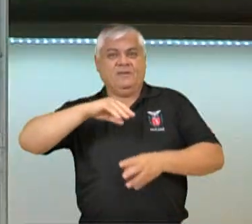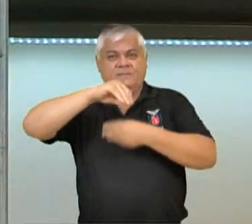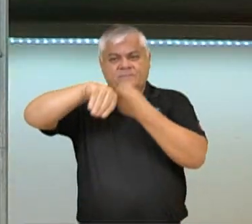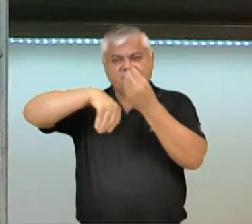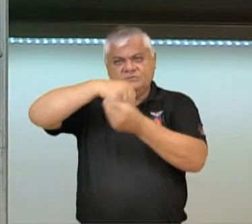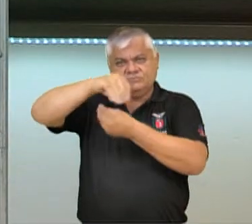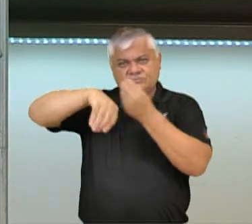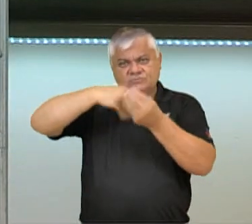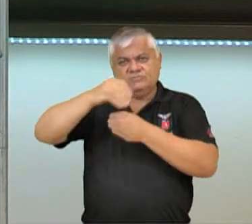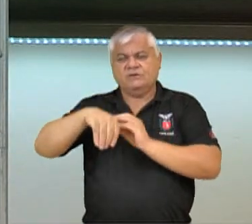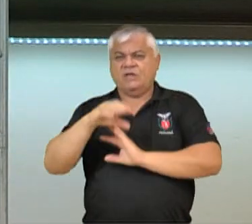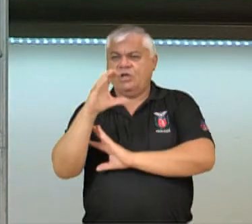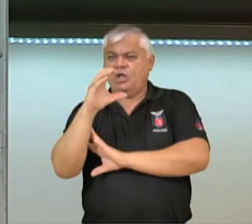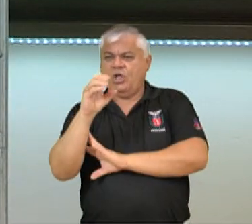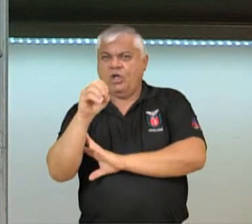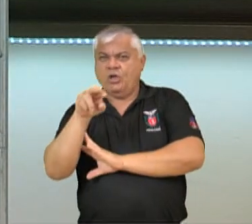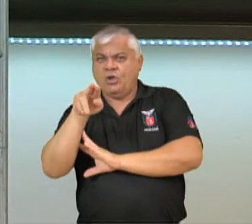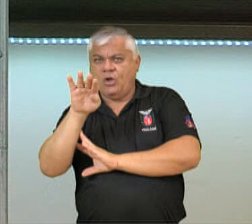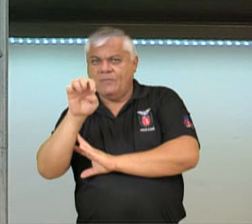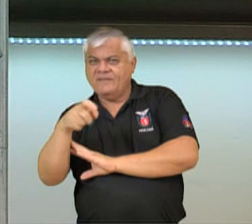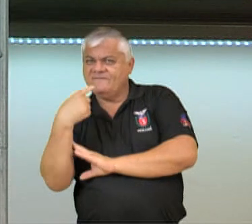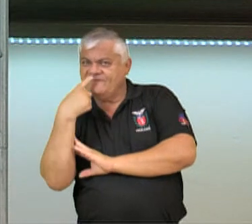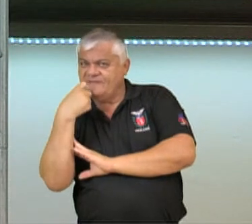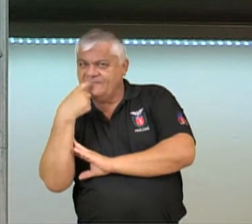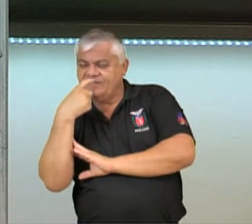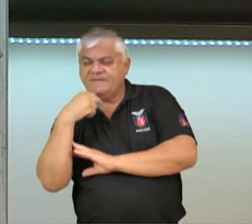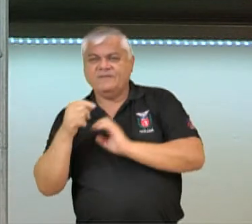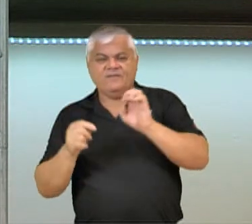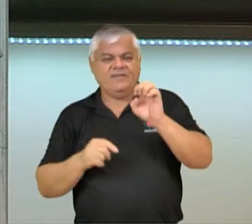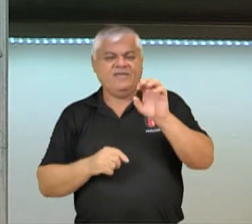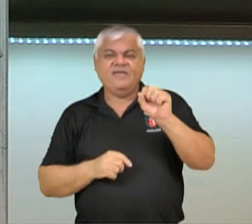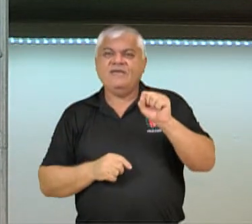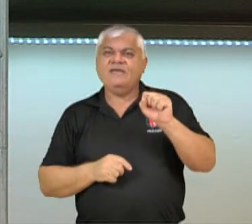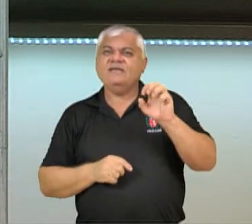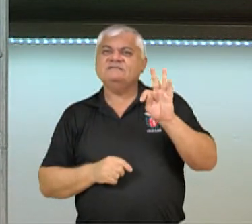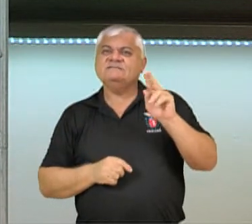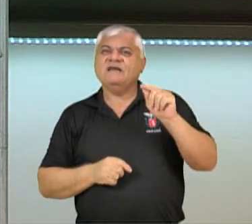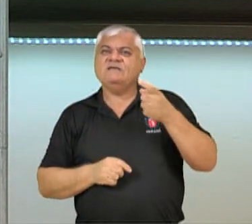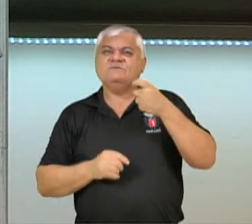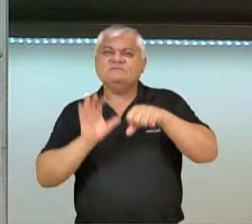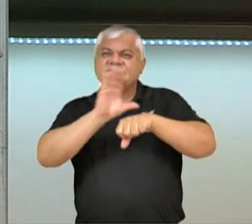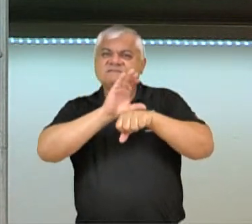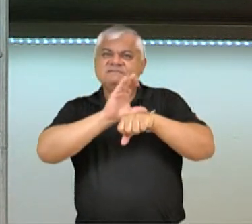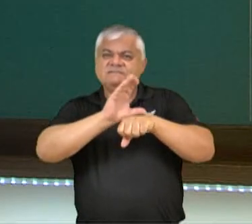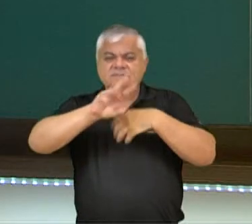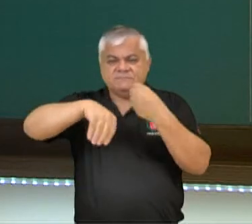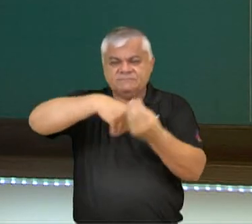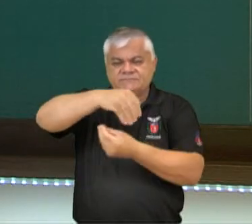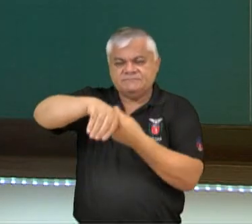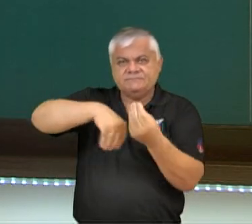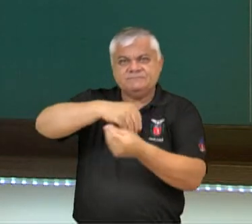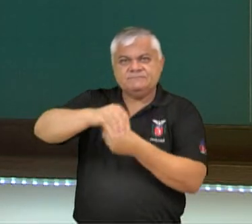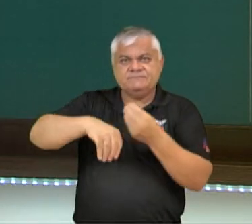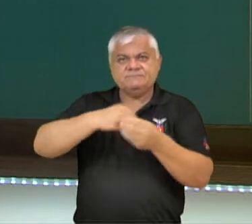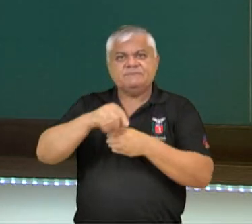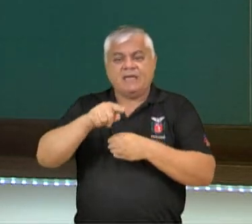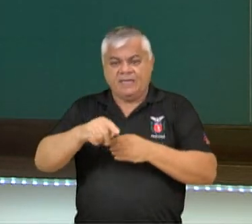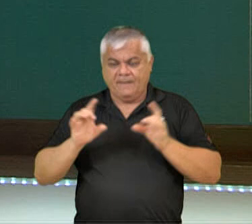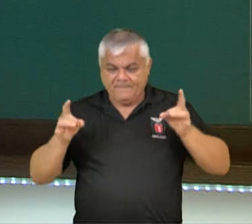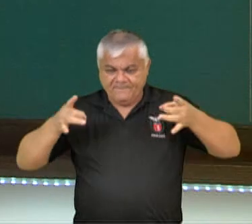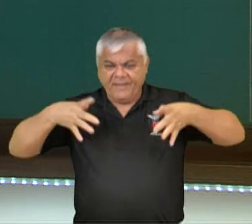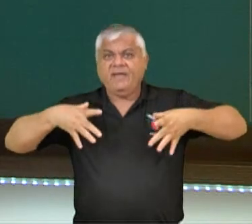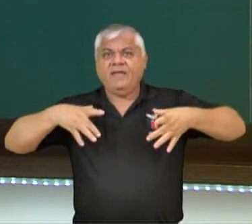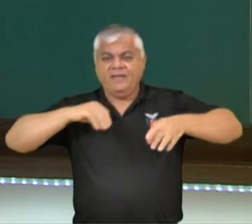Não existe o bronze na natureza no seu formato natural, no minério, a pepita. O bronze, na verdade, é uma